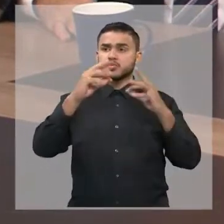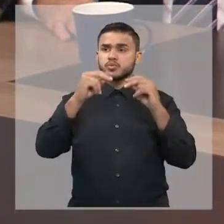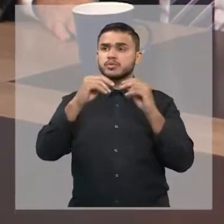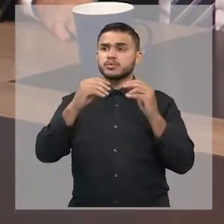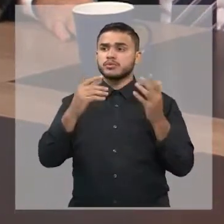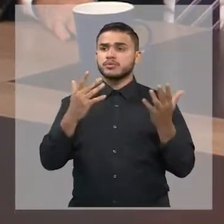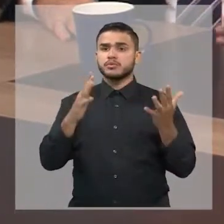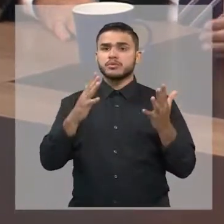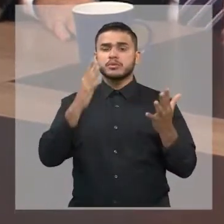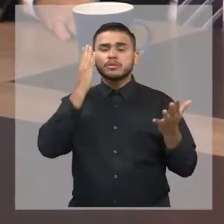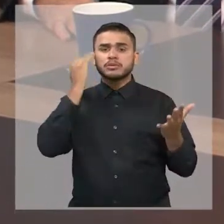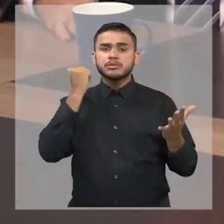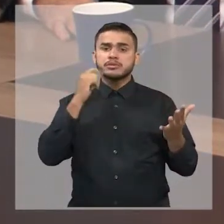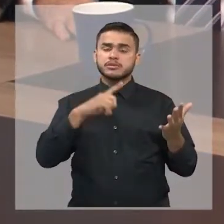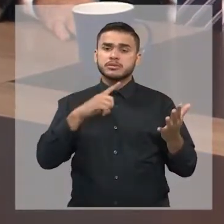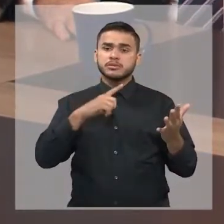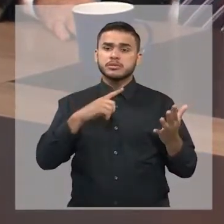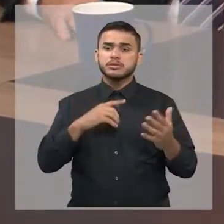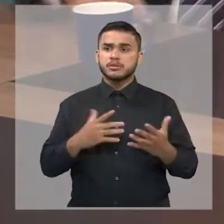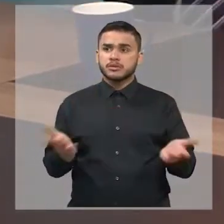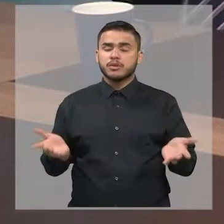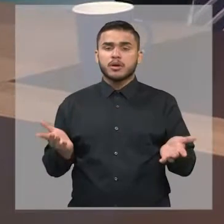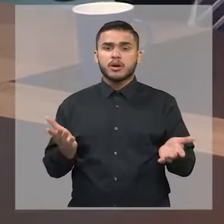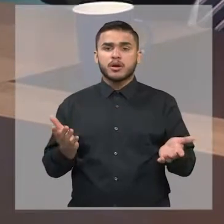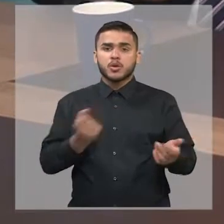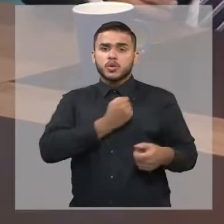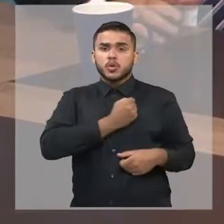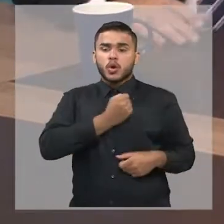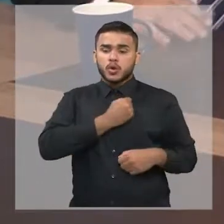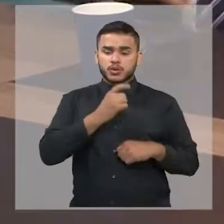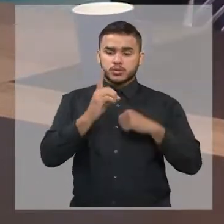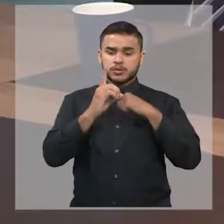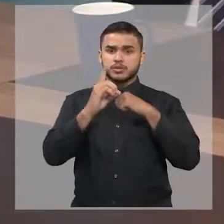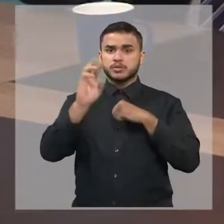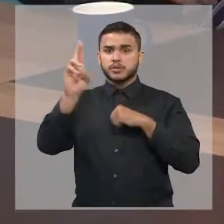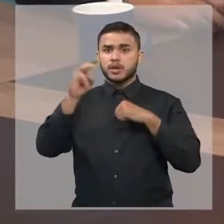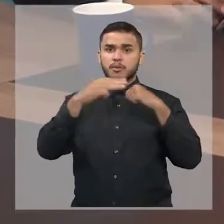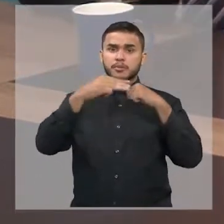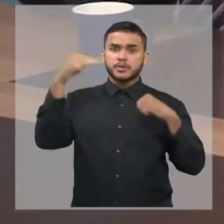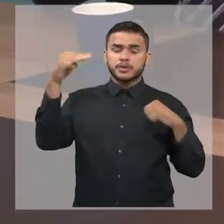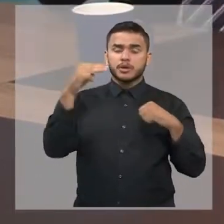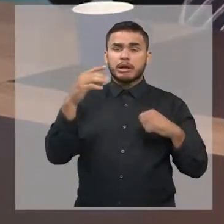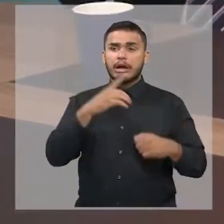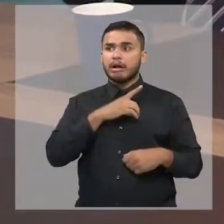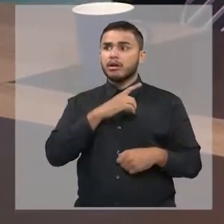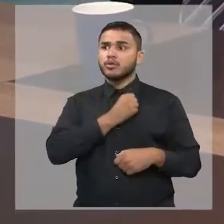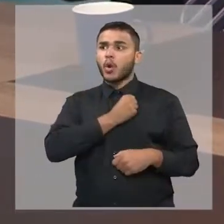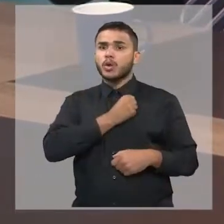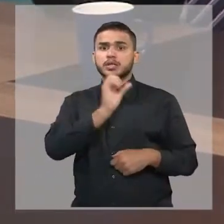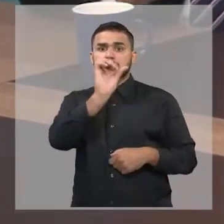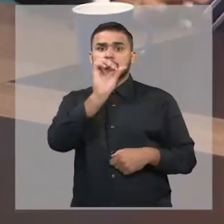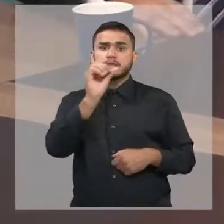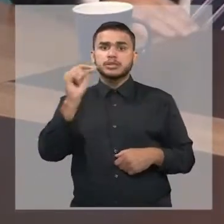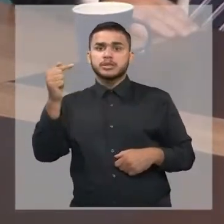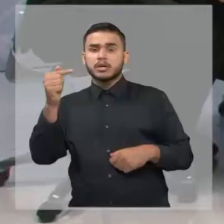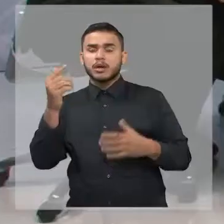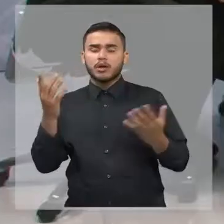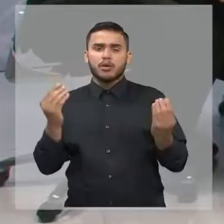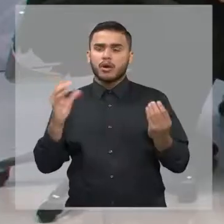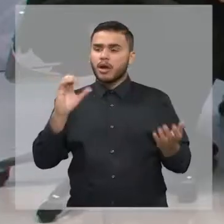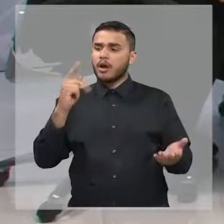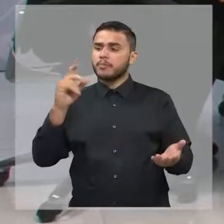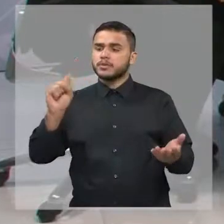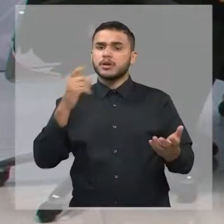nota 6 e 7 da CAPES, que são as 2 maiores notas, que também receberiam um corte. Então eles já recuaram. Então fica difícil, a gente tem que...